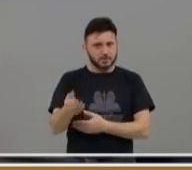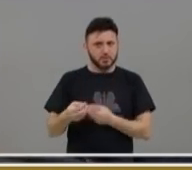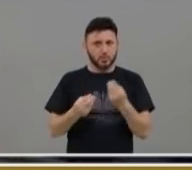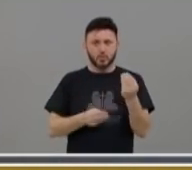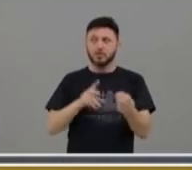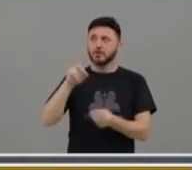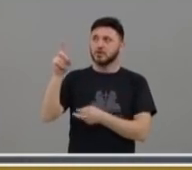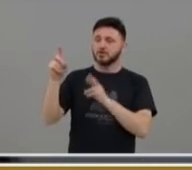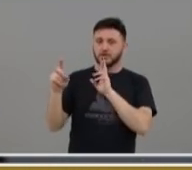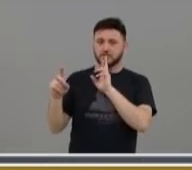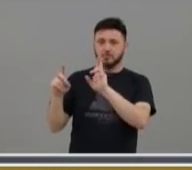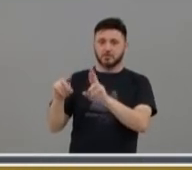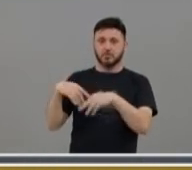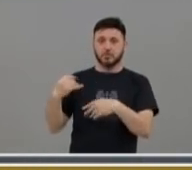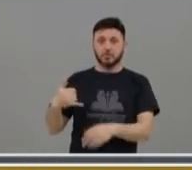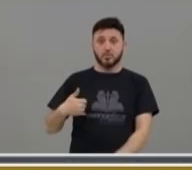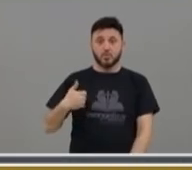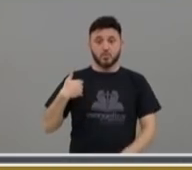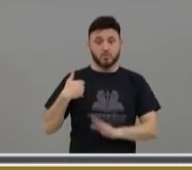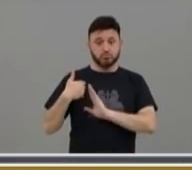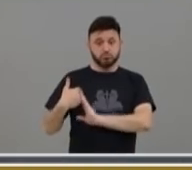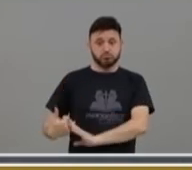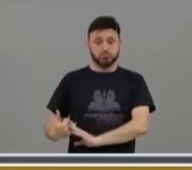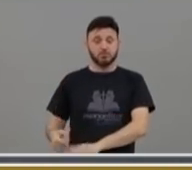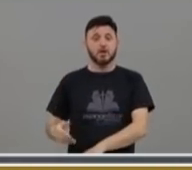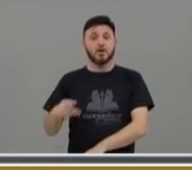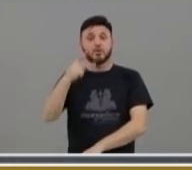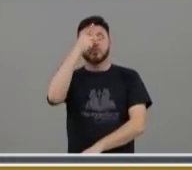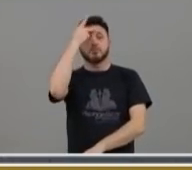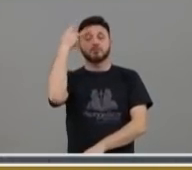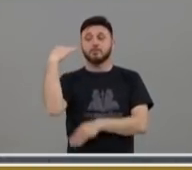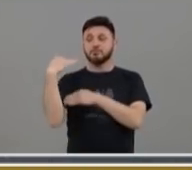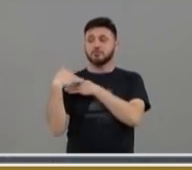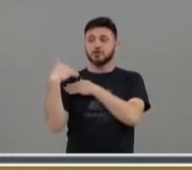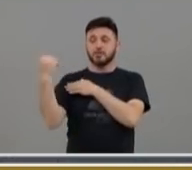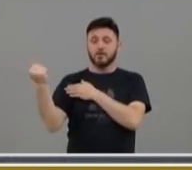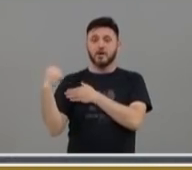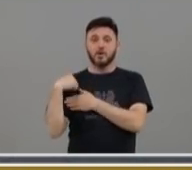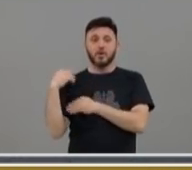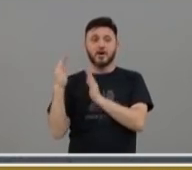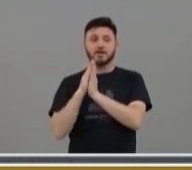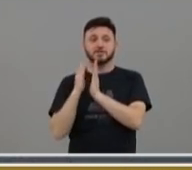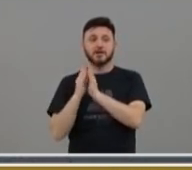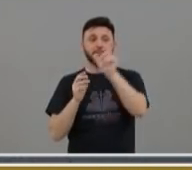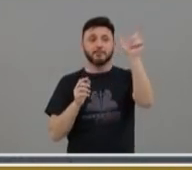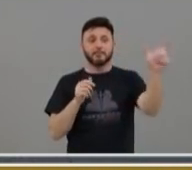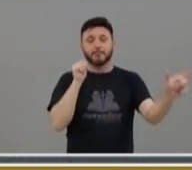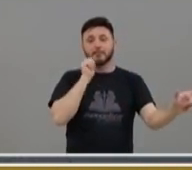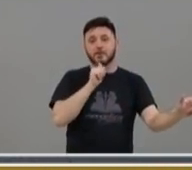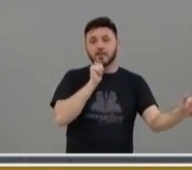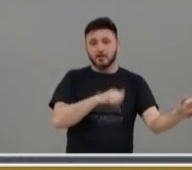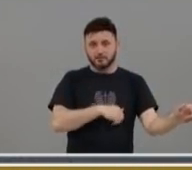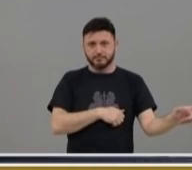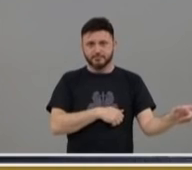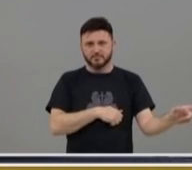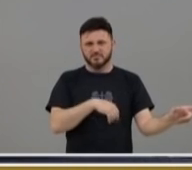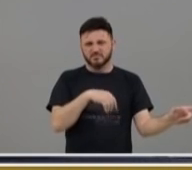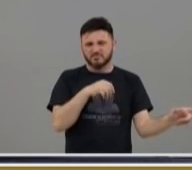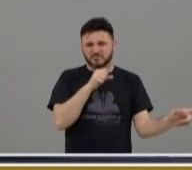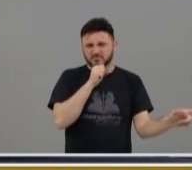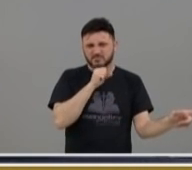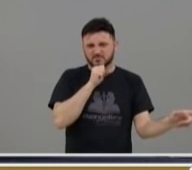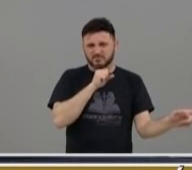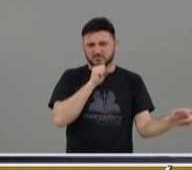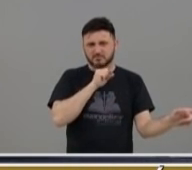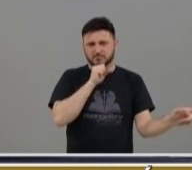respostas quando o orgulho cai. Me chamaram para rezar com uma senhora que estava numa cama já